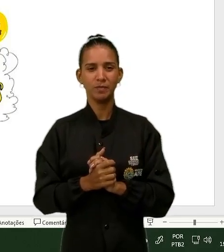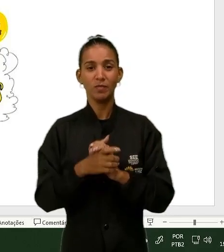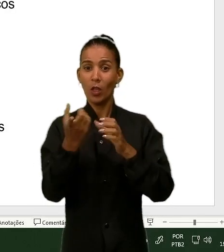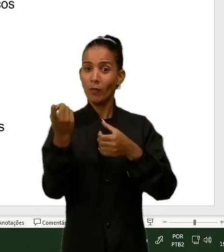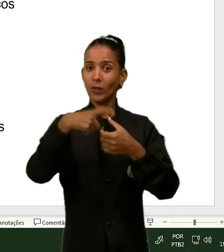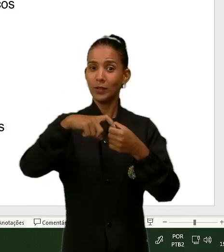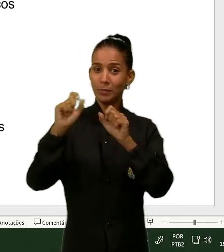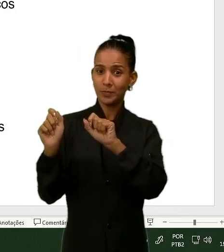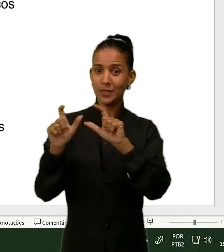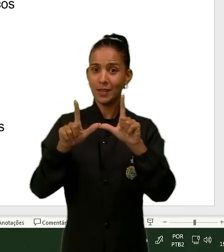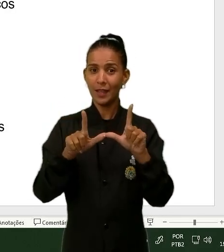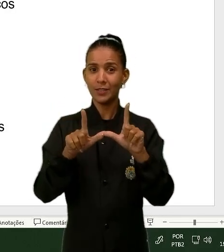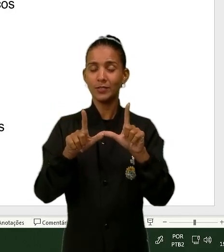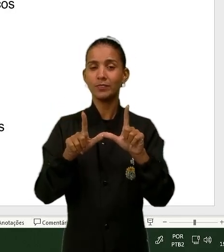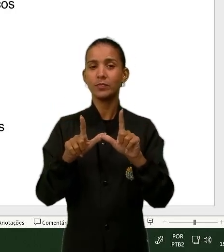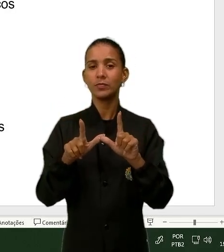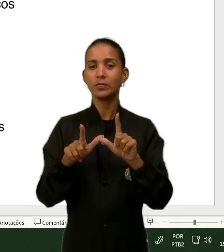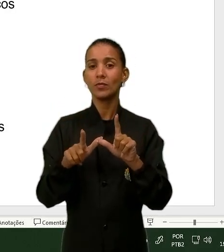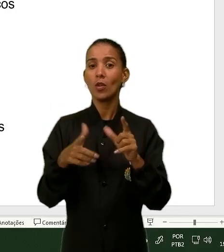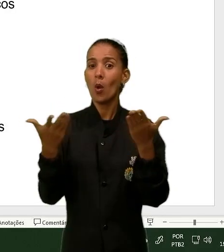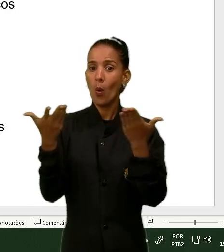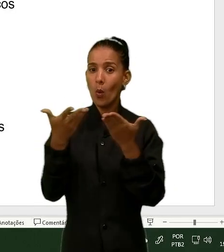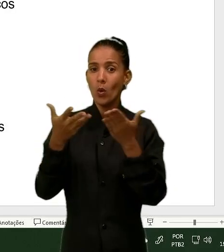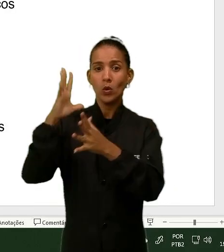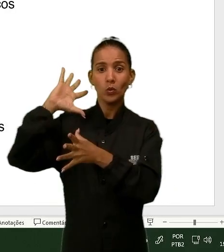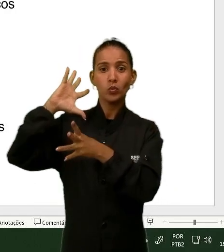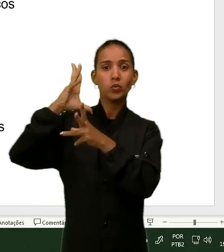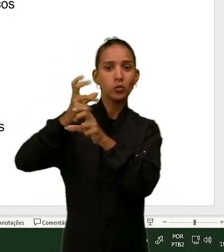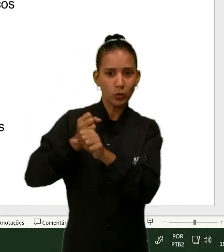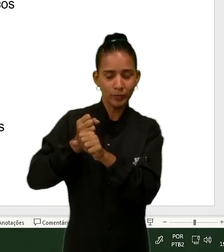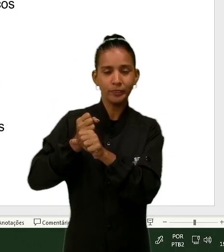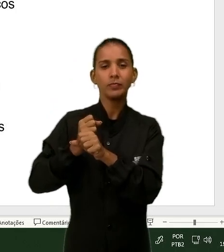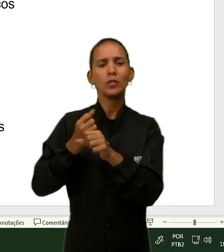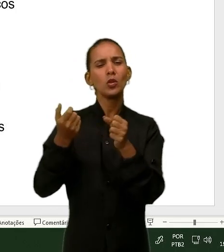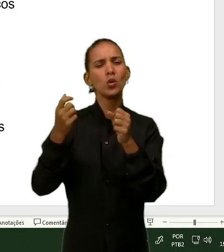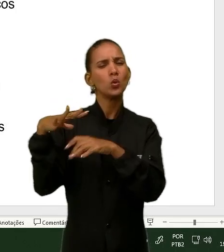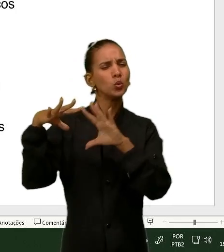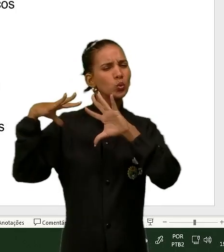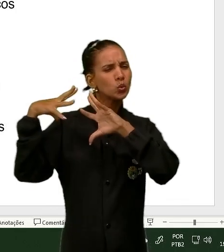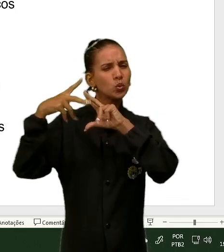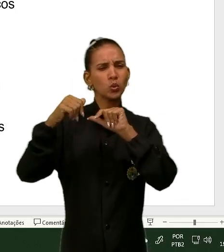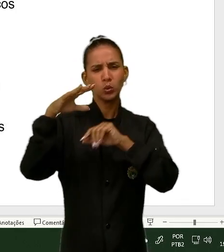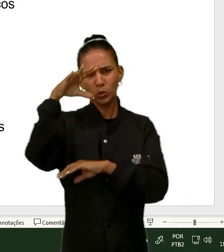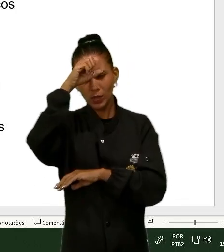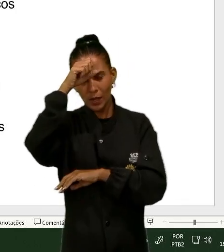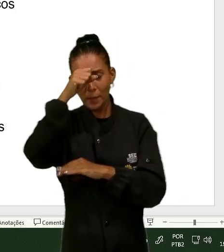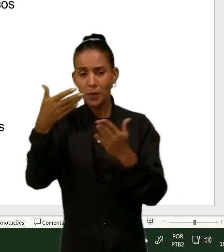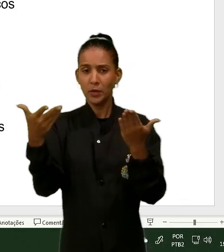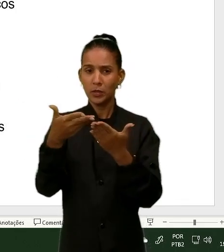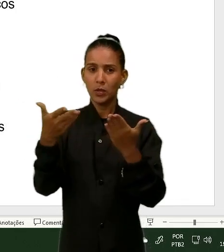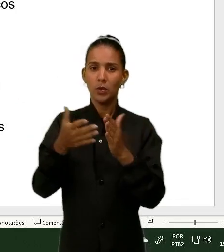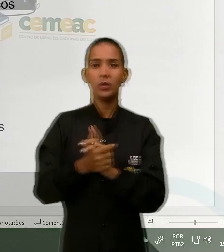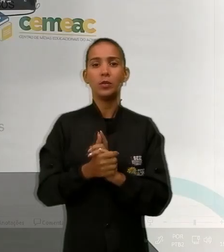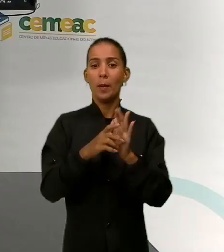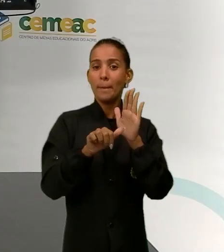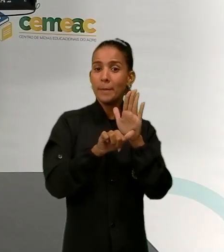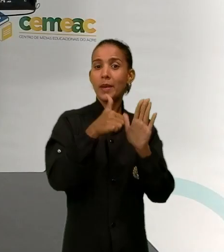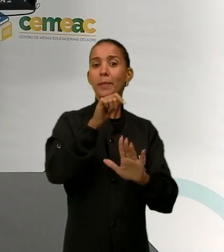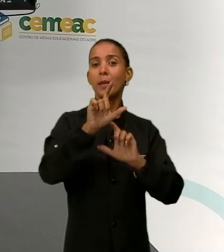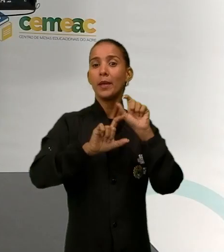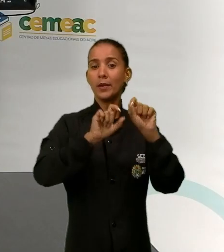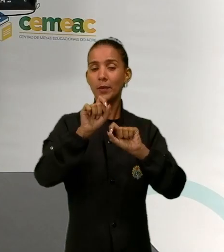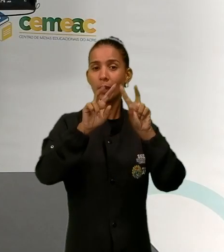e só revisando, né, tudo aquilo que aprendemos nessa aula. Primeiro a gente começou falando sobre o Big Bang, que foi a